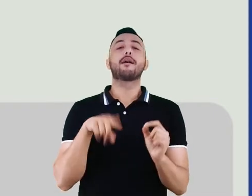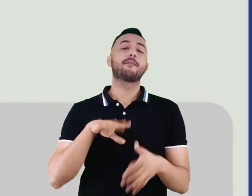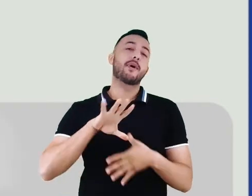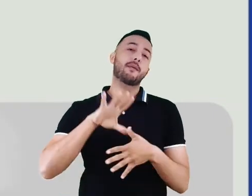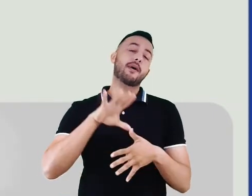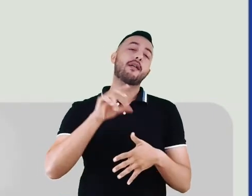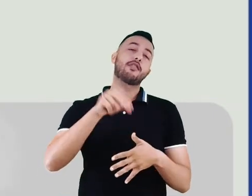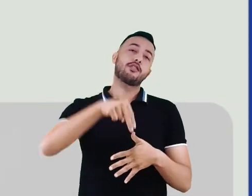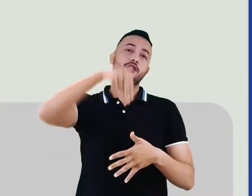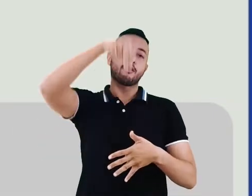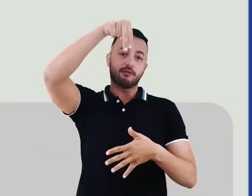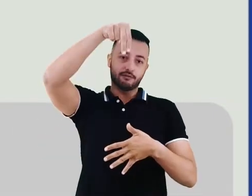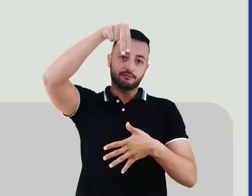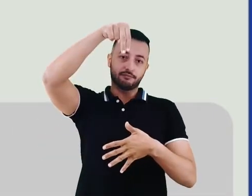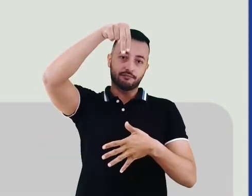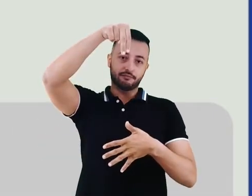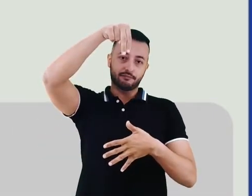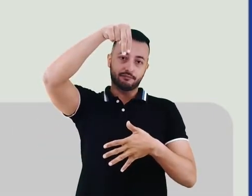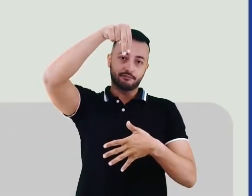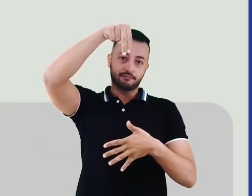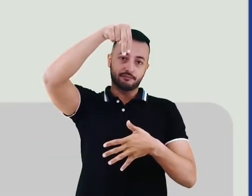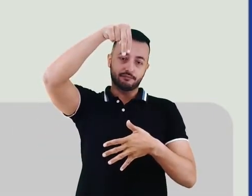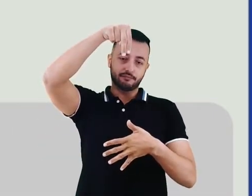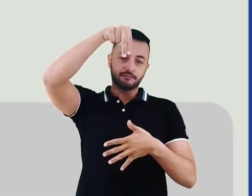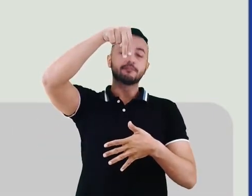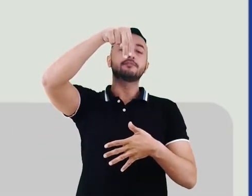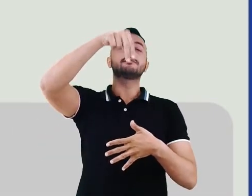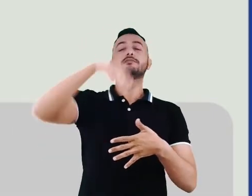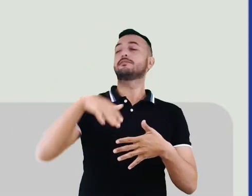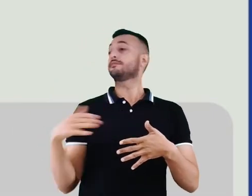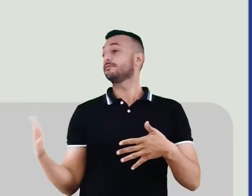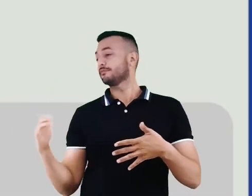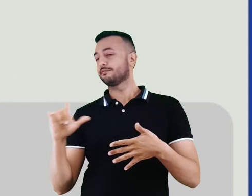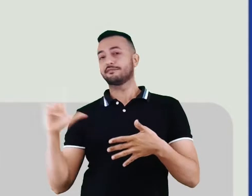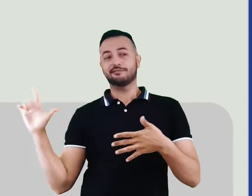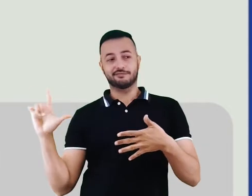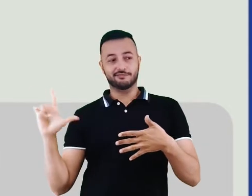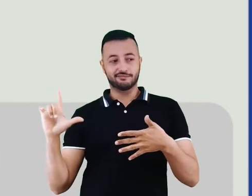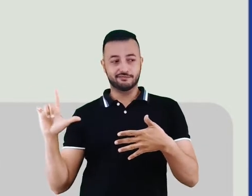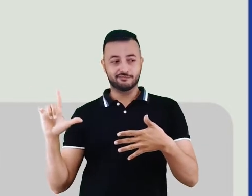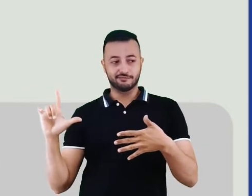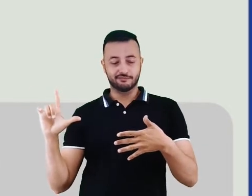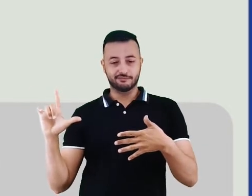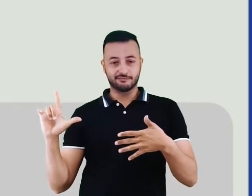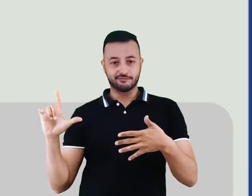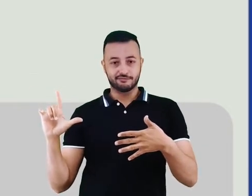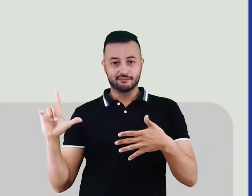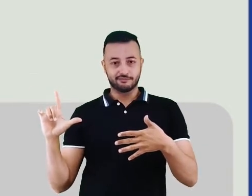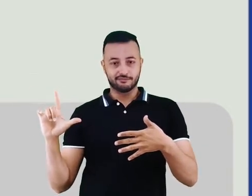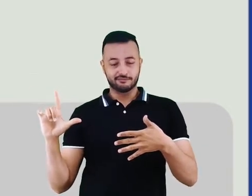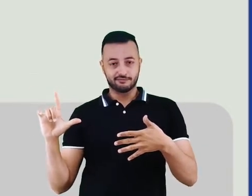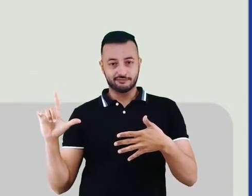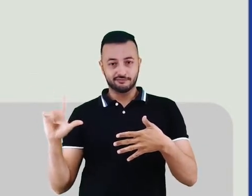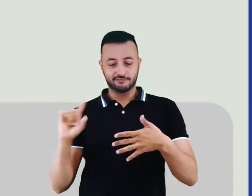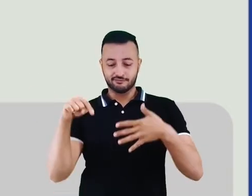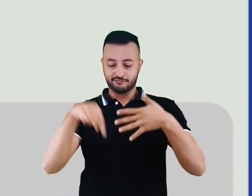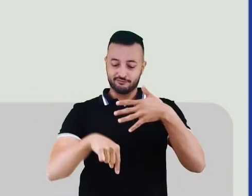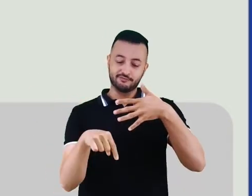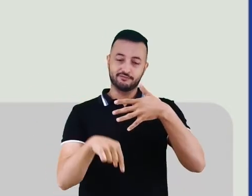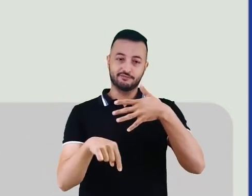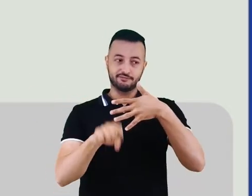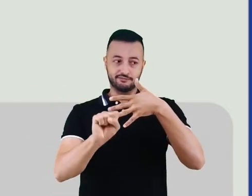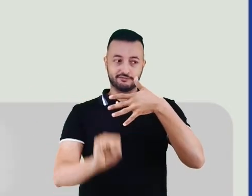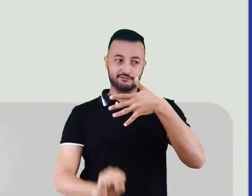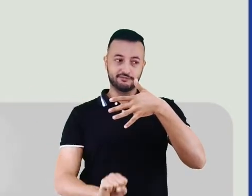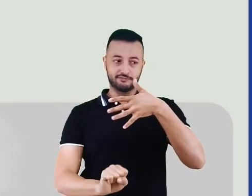cima. No N, do lado direito está o que? O leste. Lá embaixo está